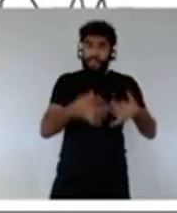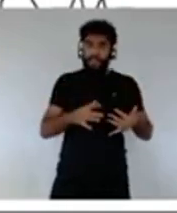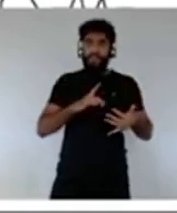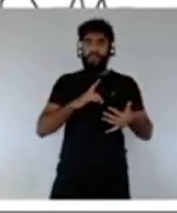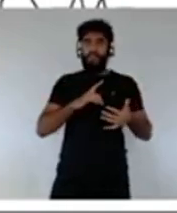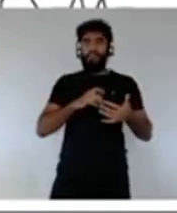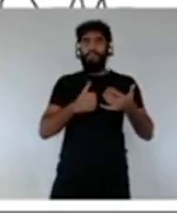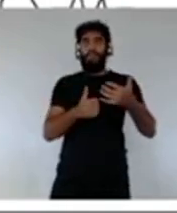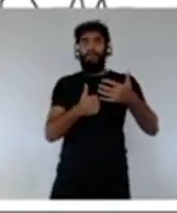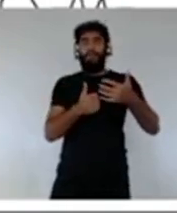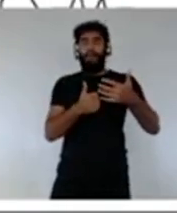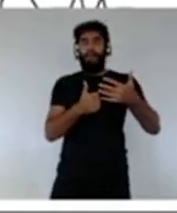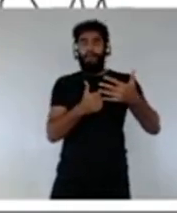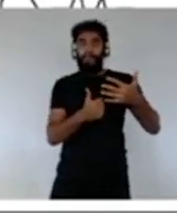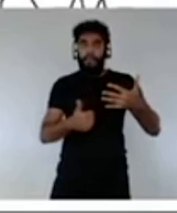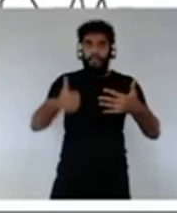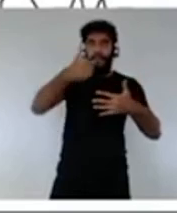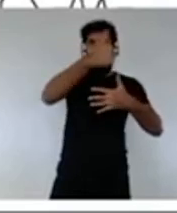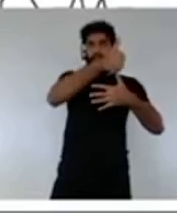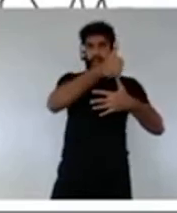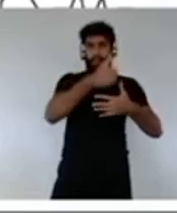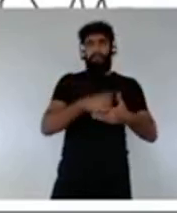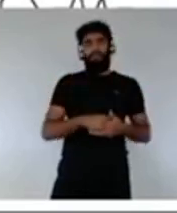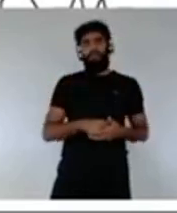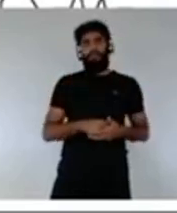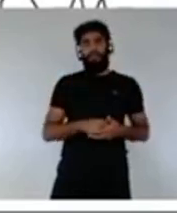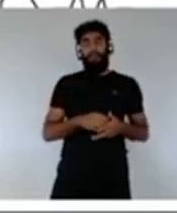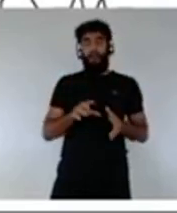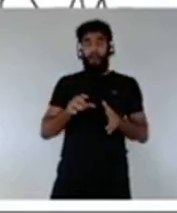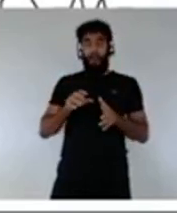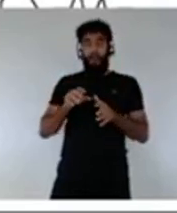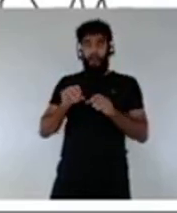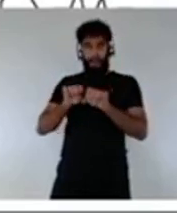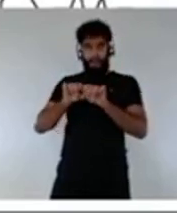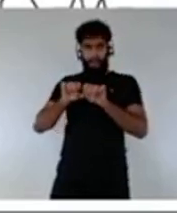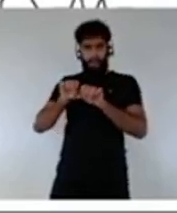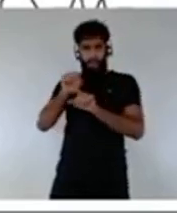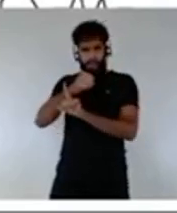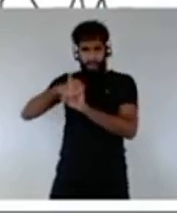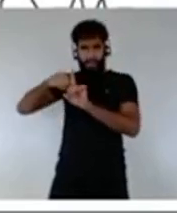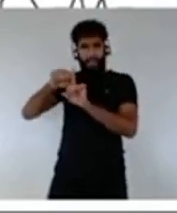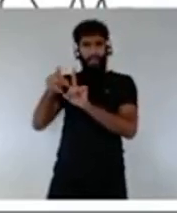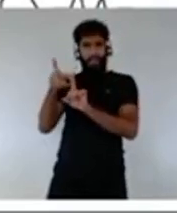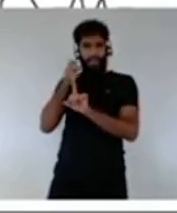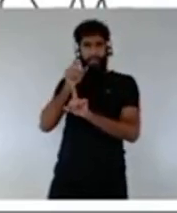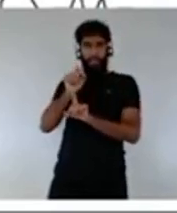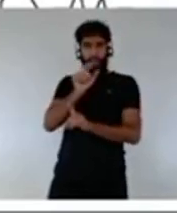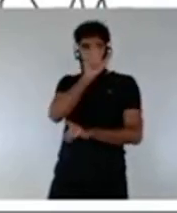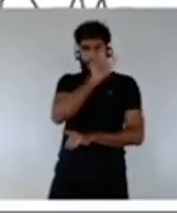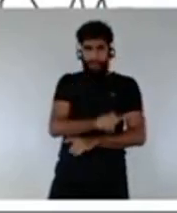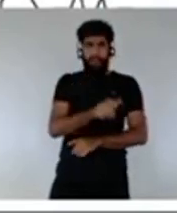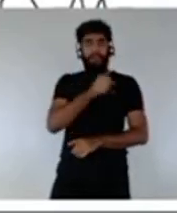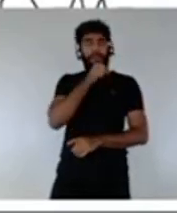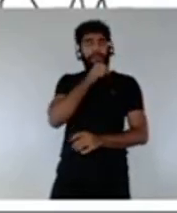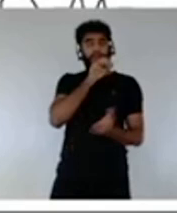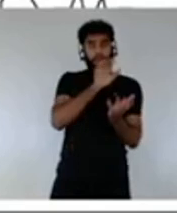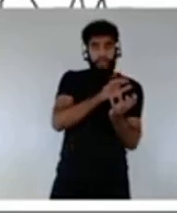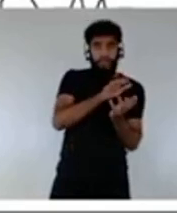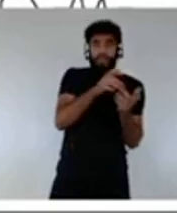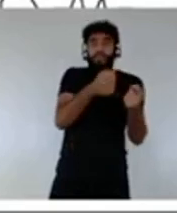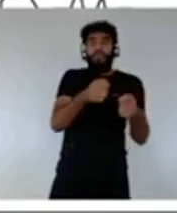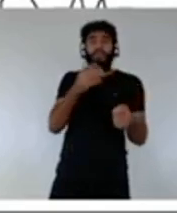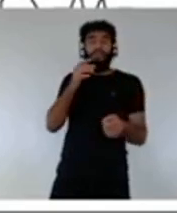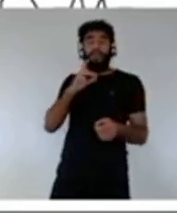privilégios. Quer dizer, a sociedade hoje foi obrigada a perceber que você precisa deixar o indivíduo idoso sentar no